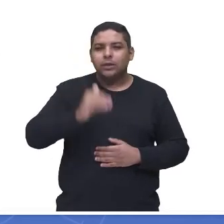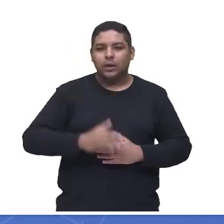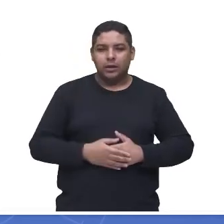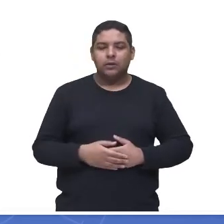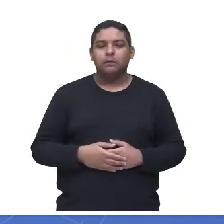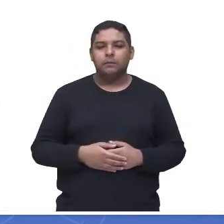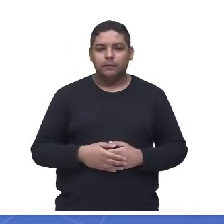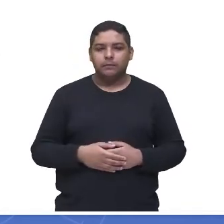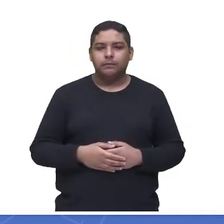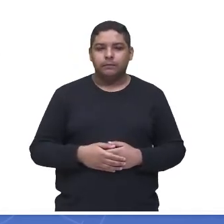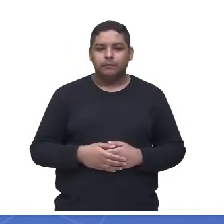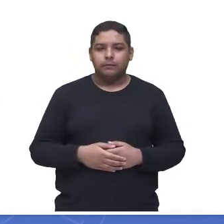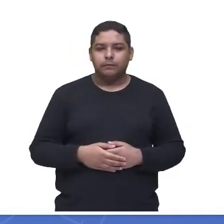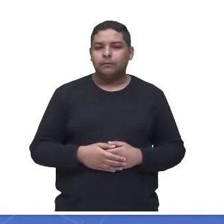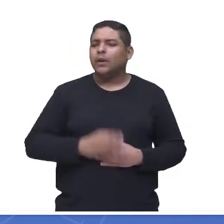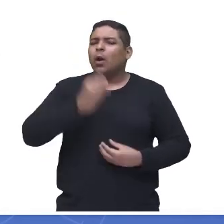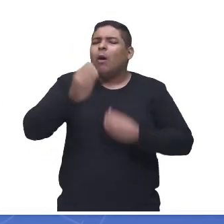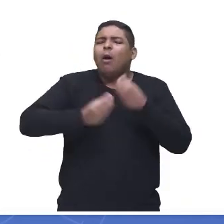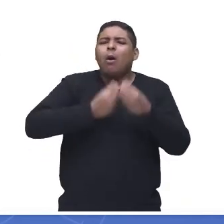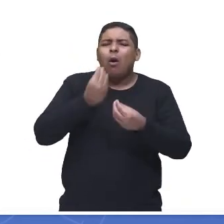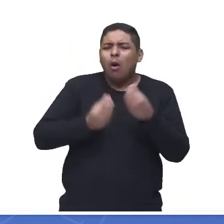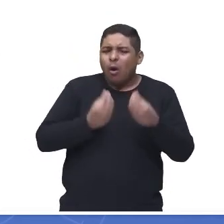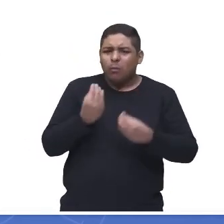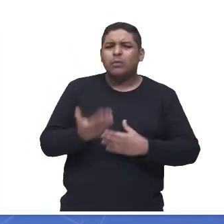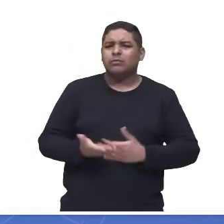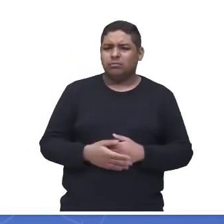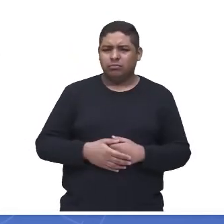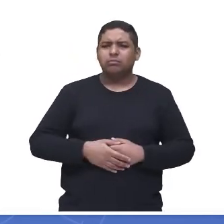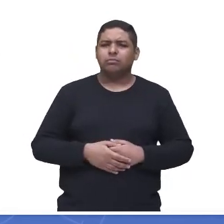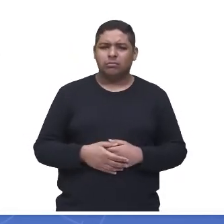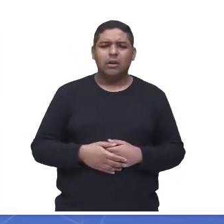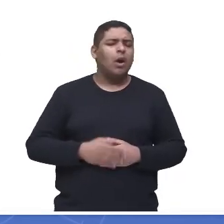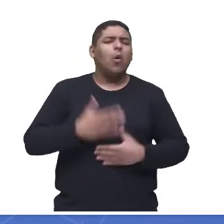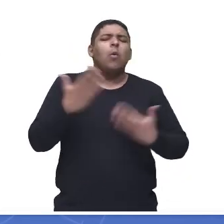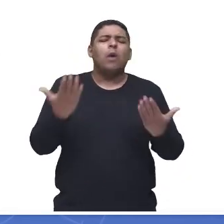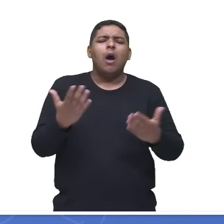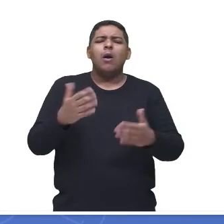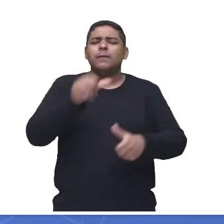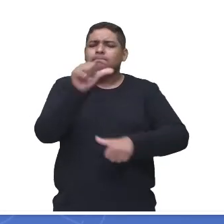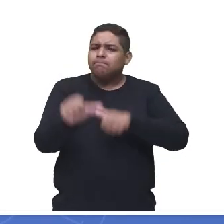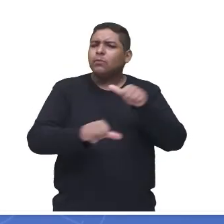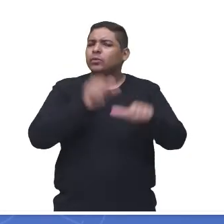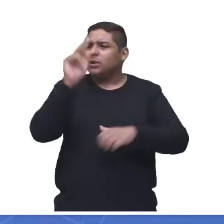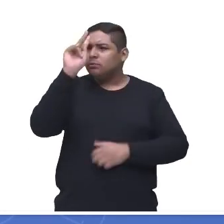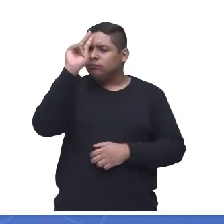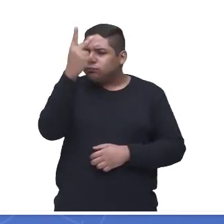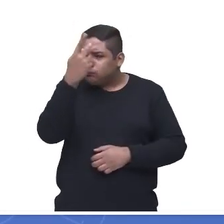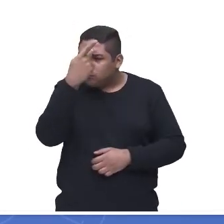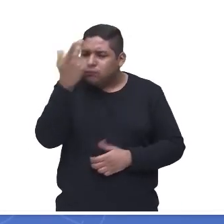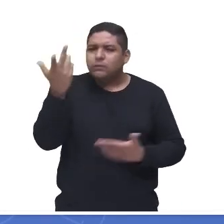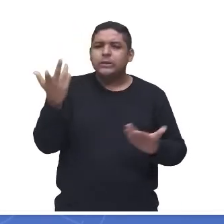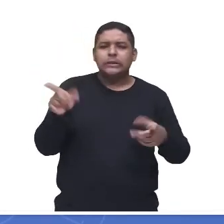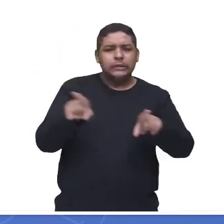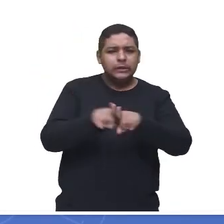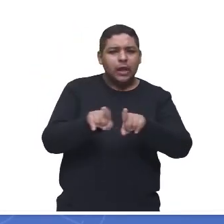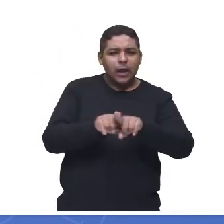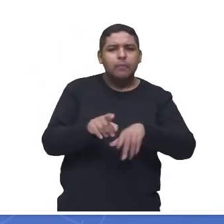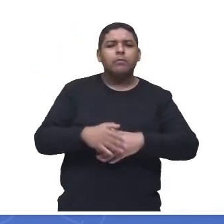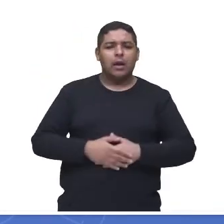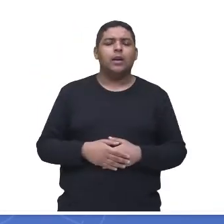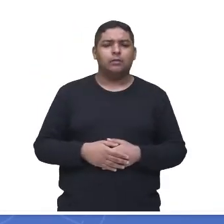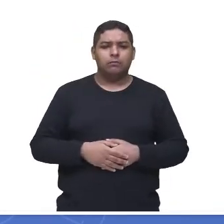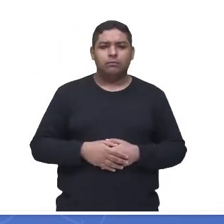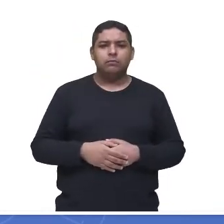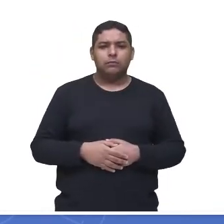ele se dá, né, quais são as mudanças relacionadas que interferiram,